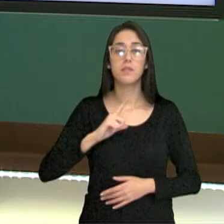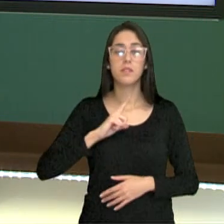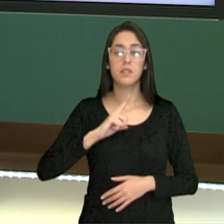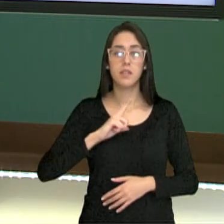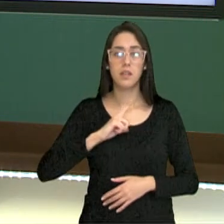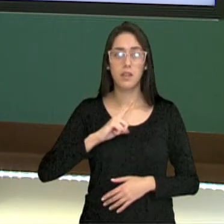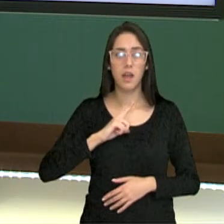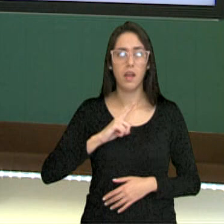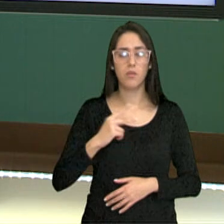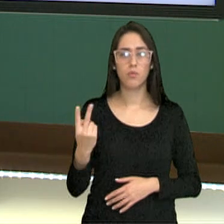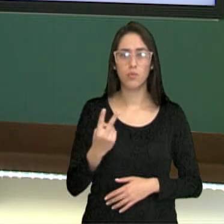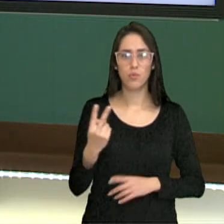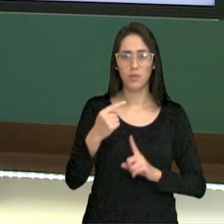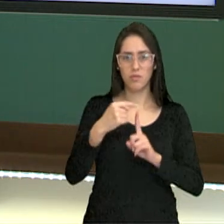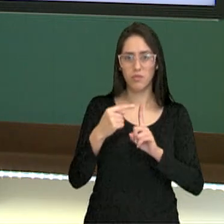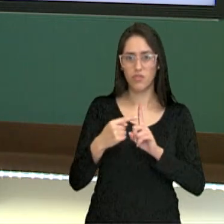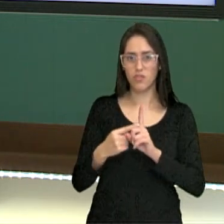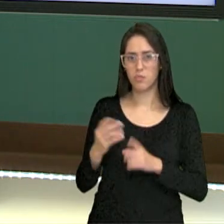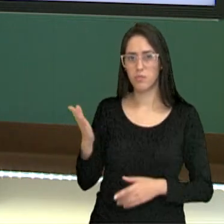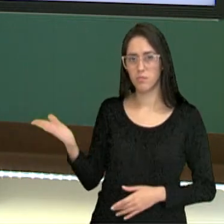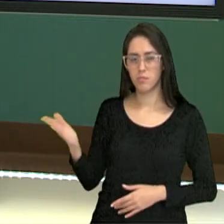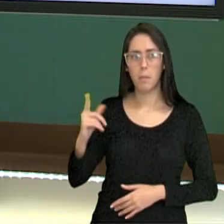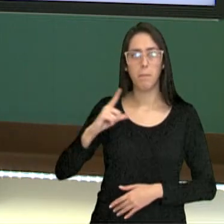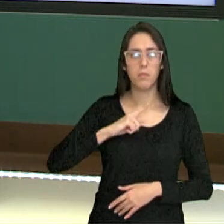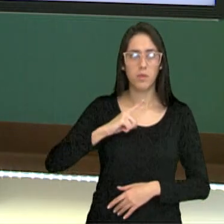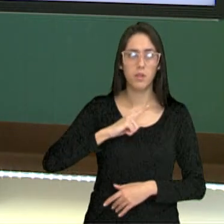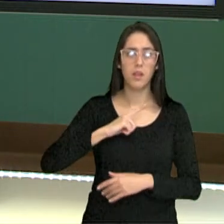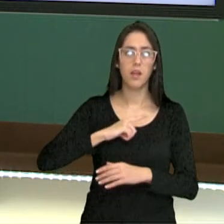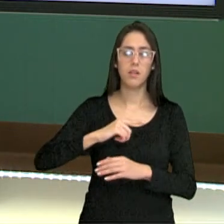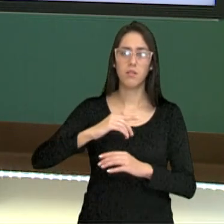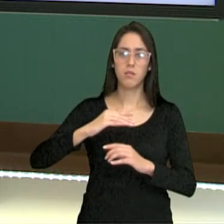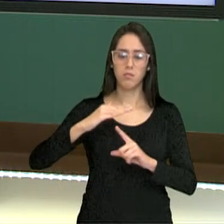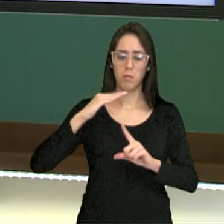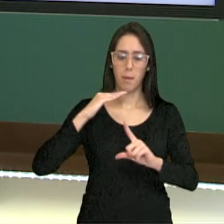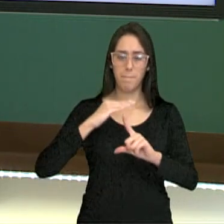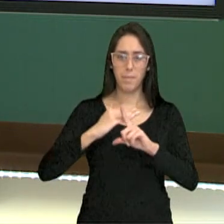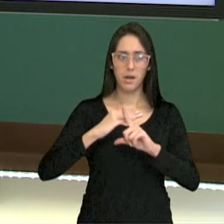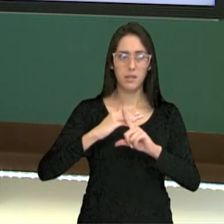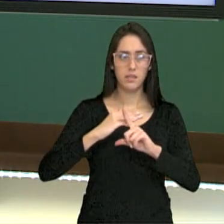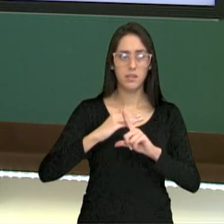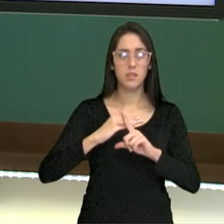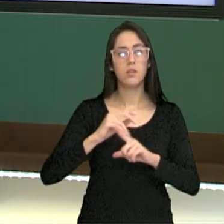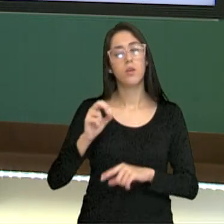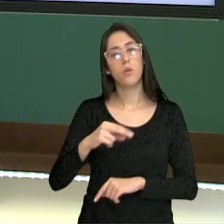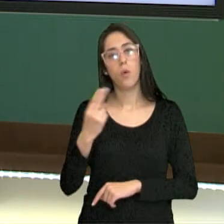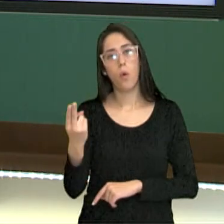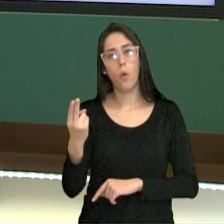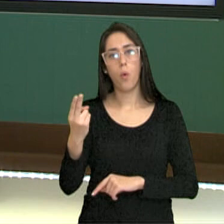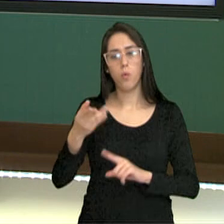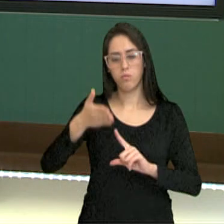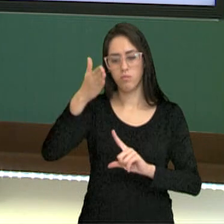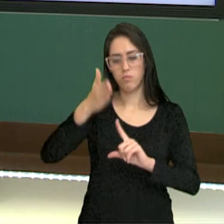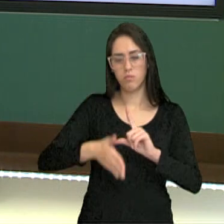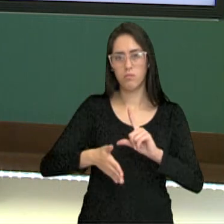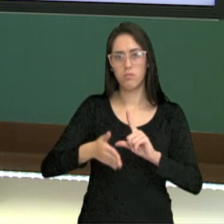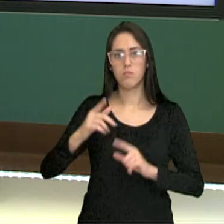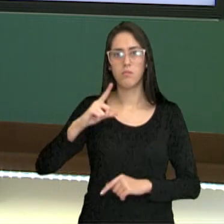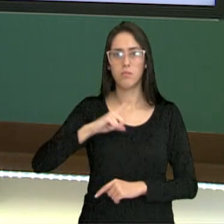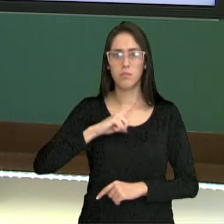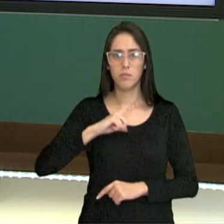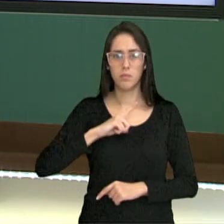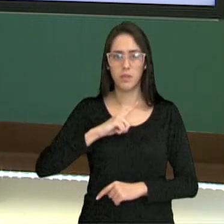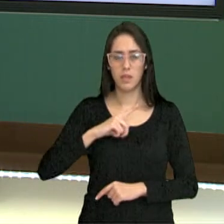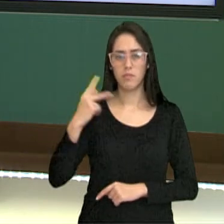base e a meridiana é aquela que vai passar exatamente na base, na diagonal,